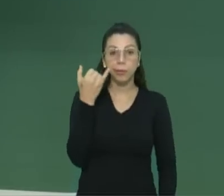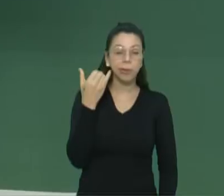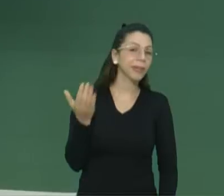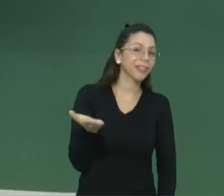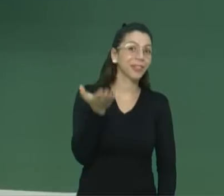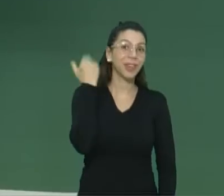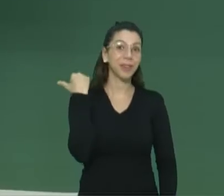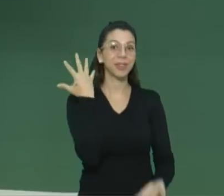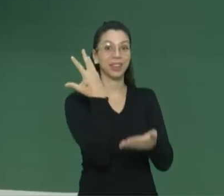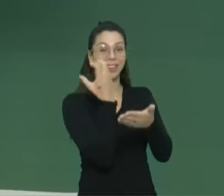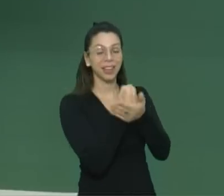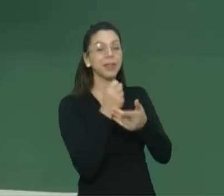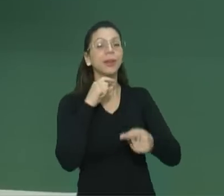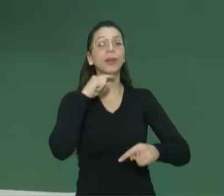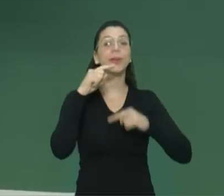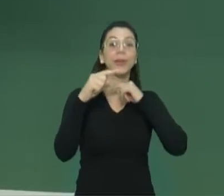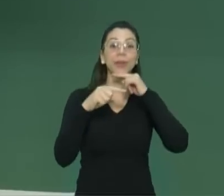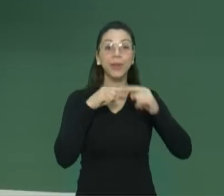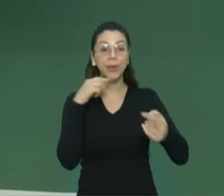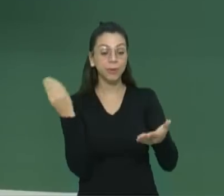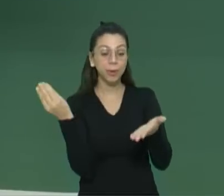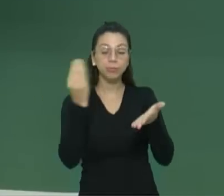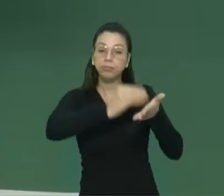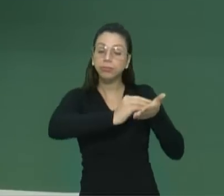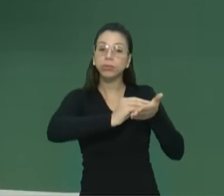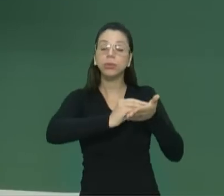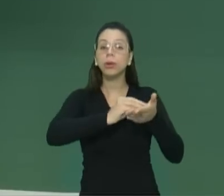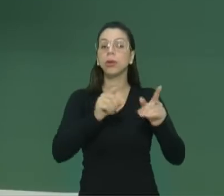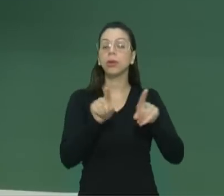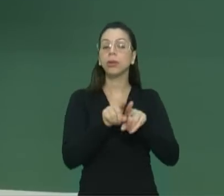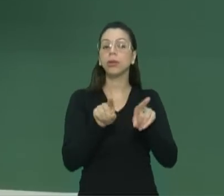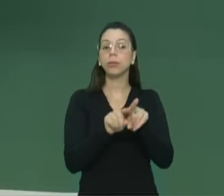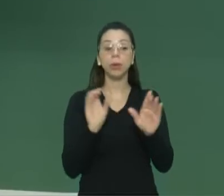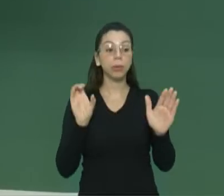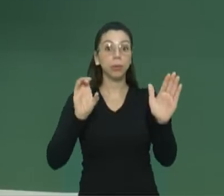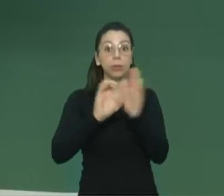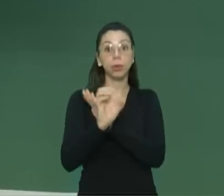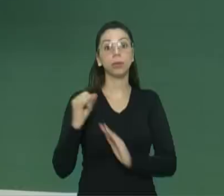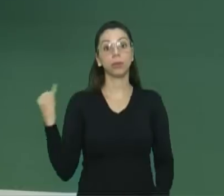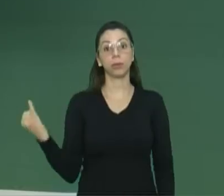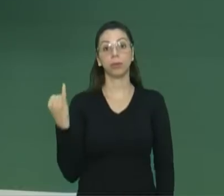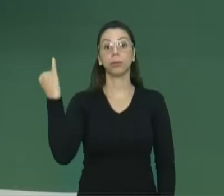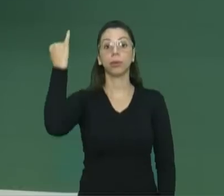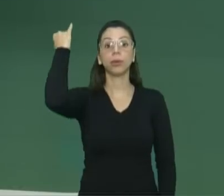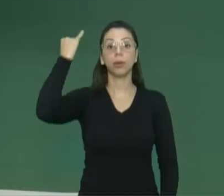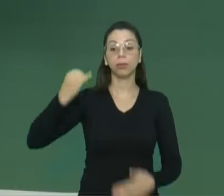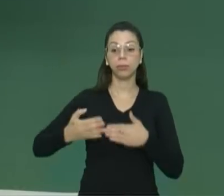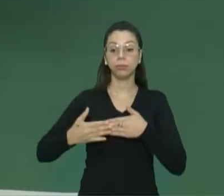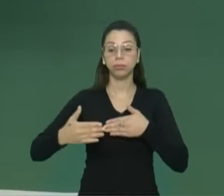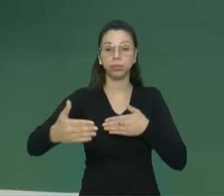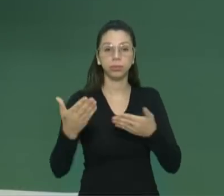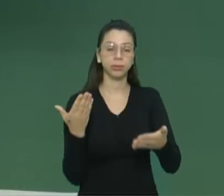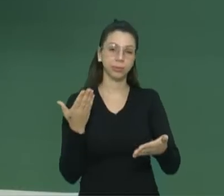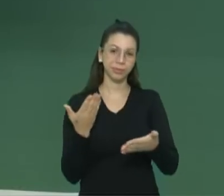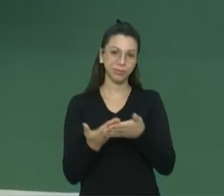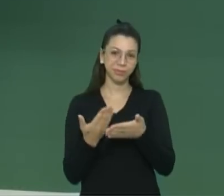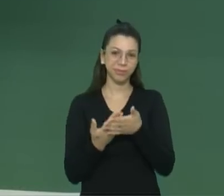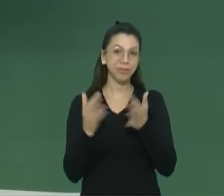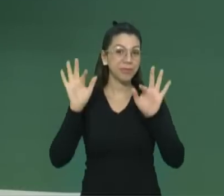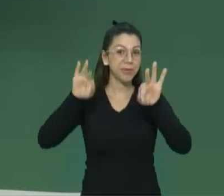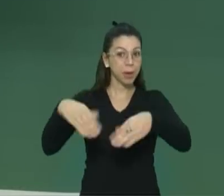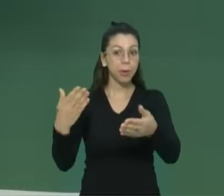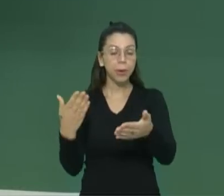vamos anotar as dúvidas, anotar os pontos importantes dessa aula e com certeza nós vamos sair daqui